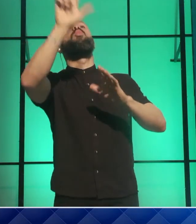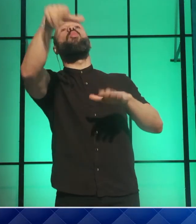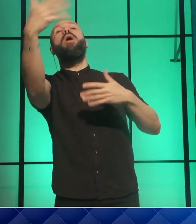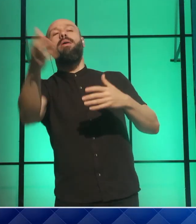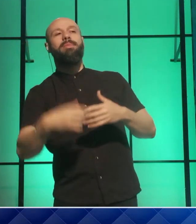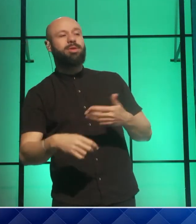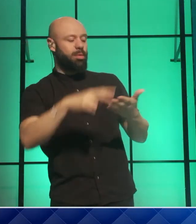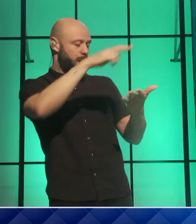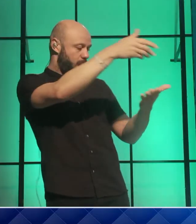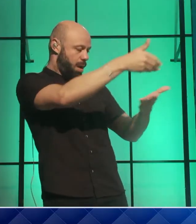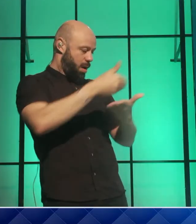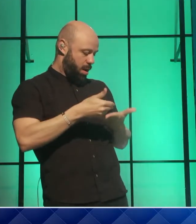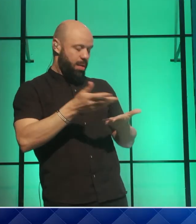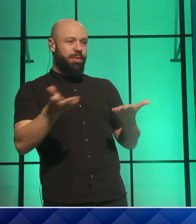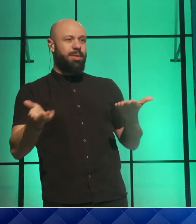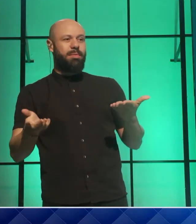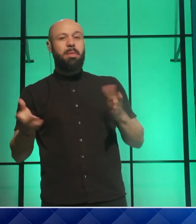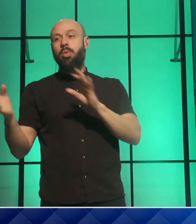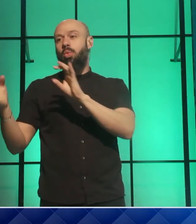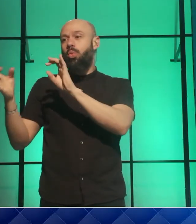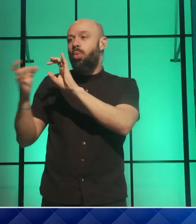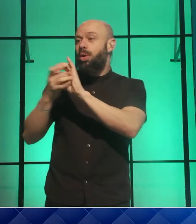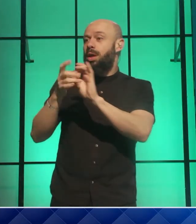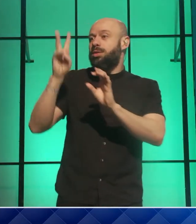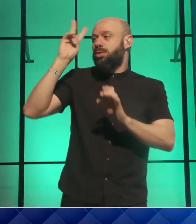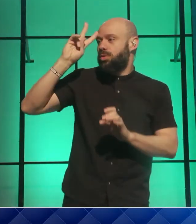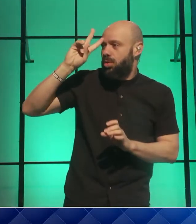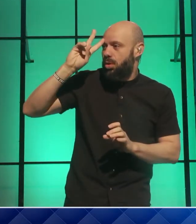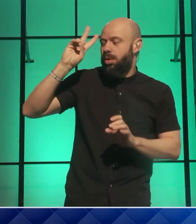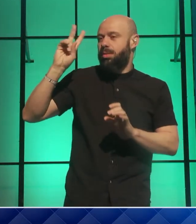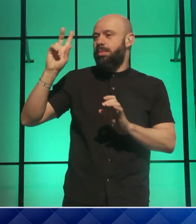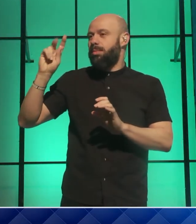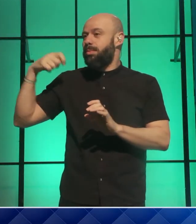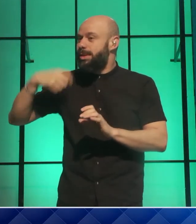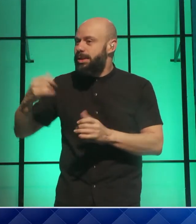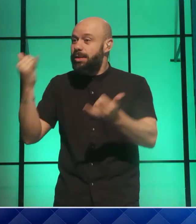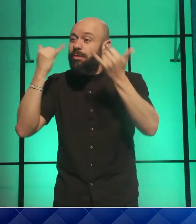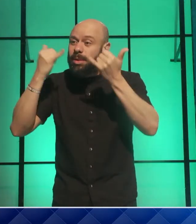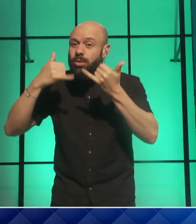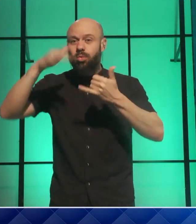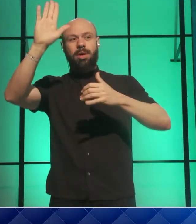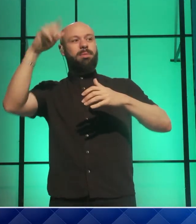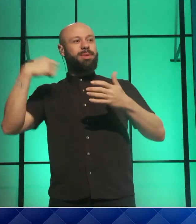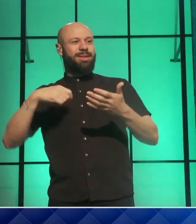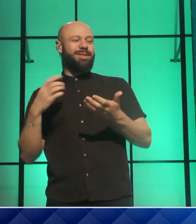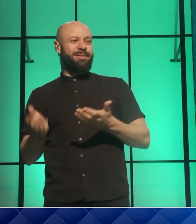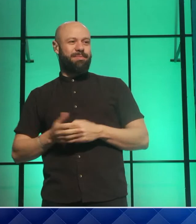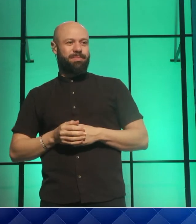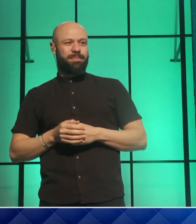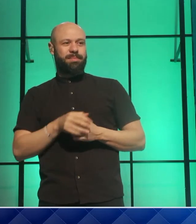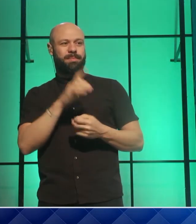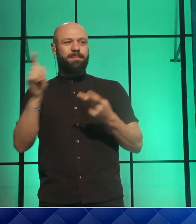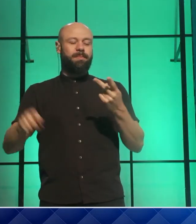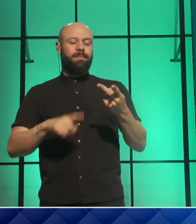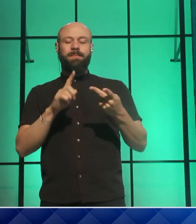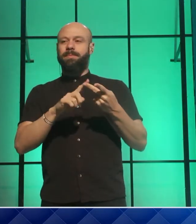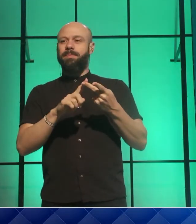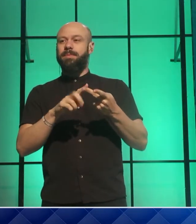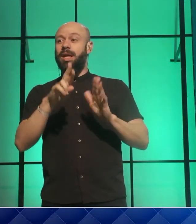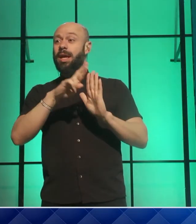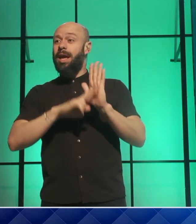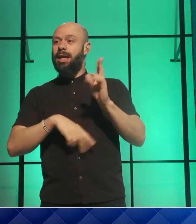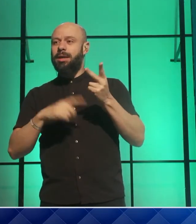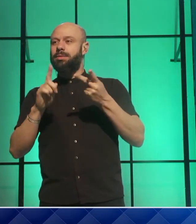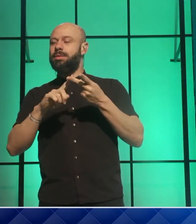está escrevendo, qual é o contexto que ele está escrevendo. E a segunda coisa que você precisa fazer é